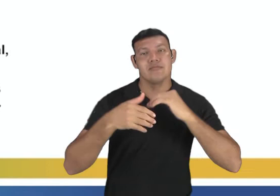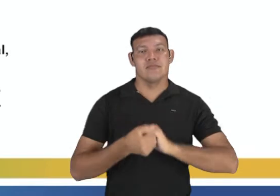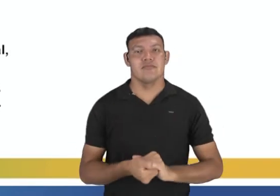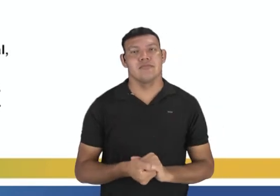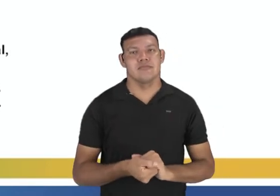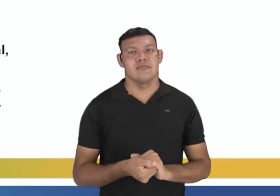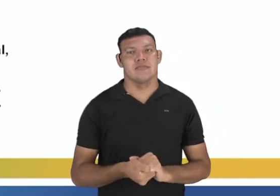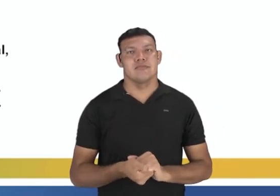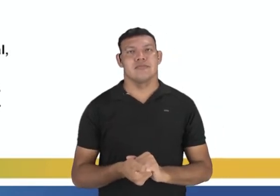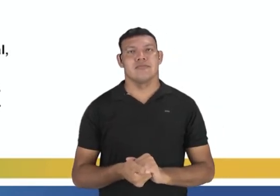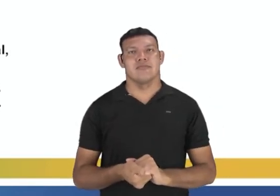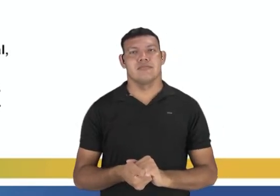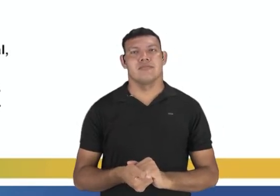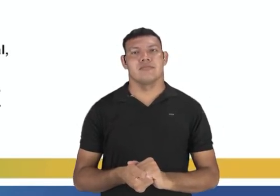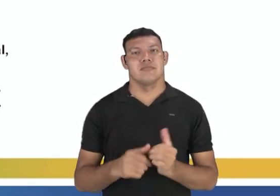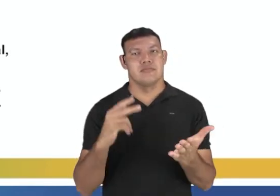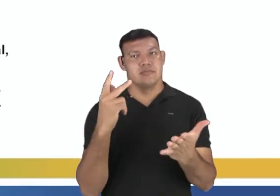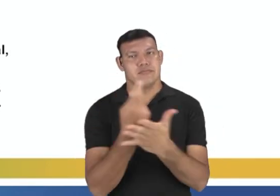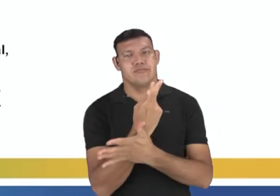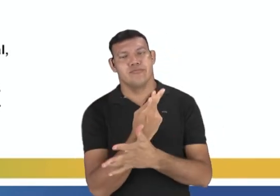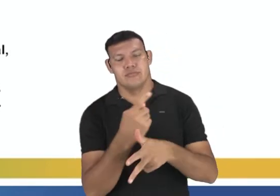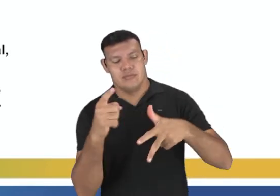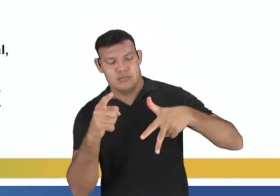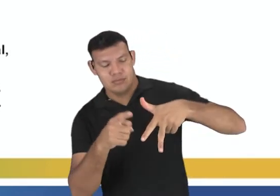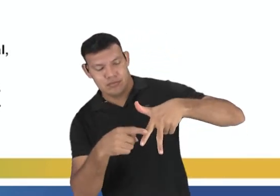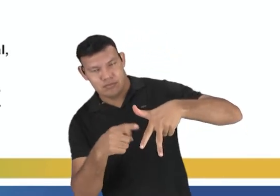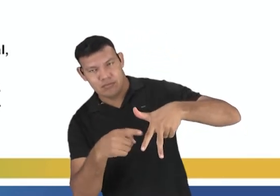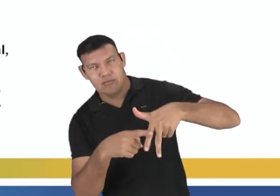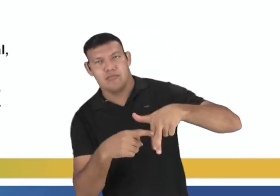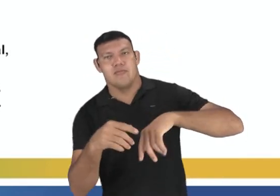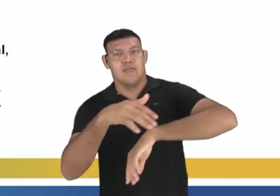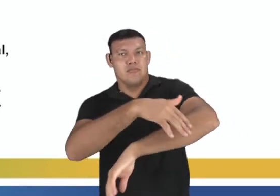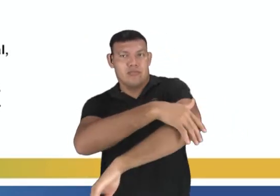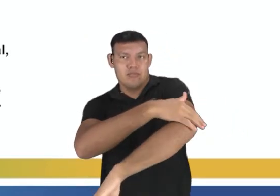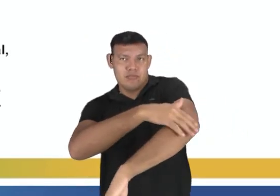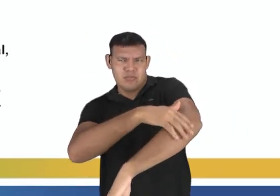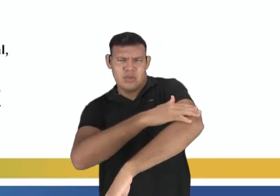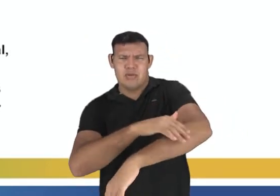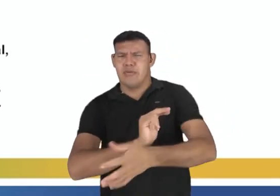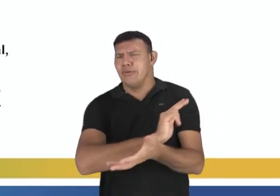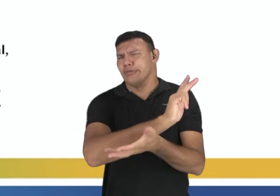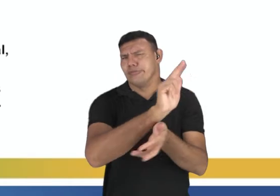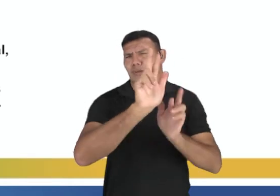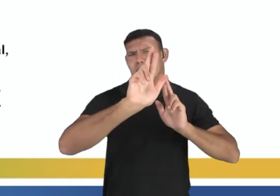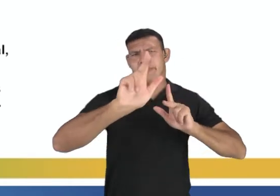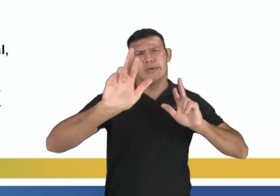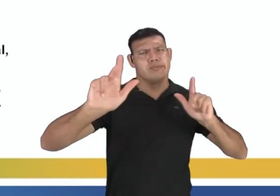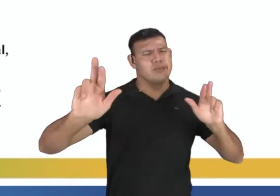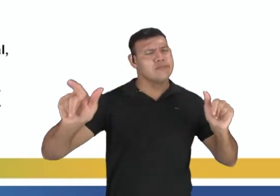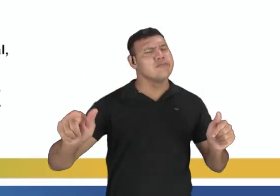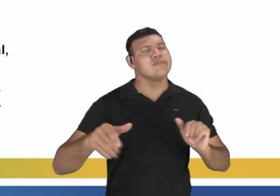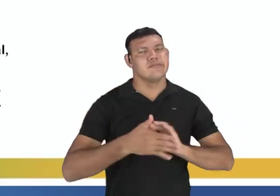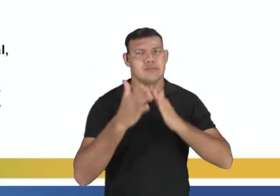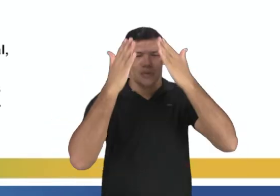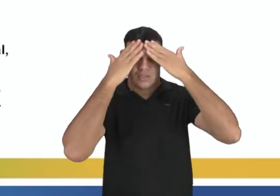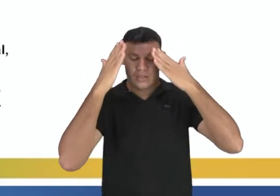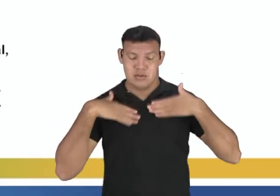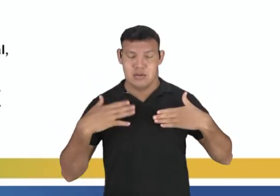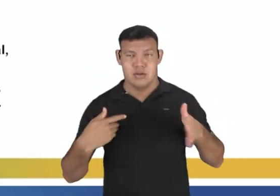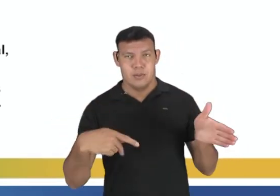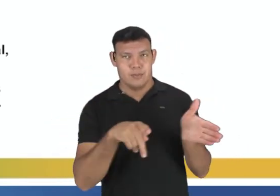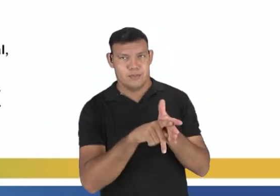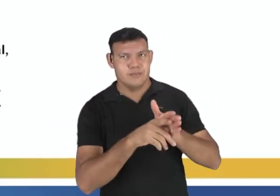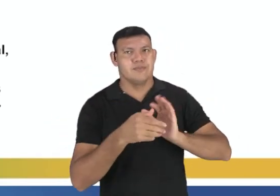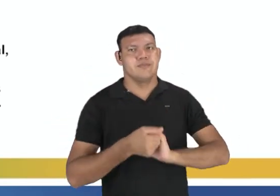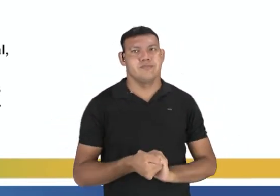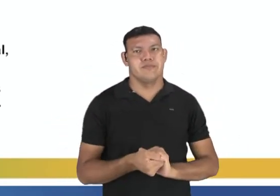mão. Isso acontece nos joelhos, nos cotovelos, nos punhos, nos ombros, entre outras diversas partes do nosso corpo. Podemos dizer